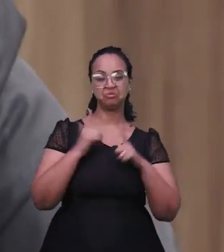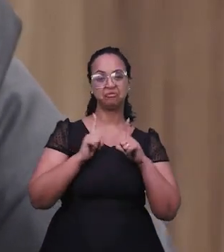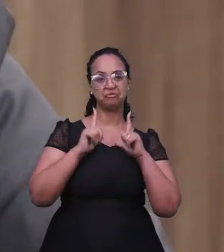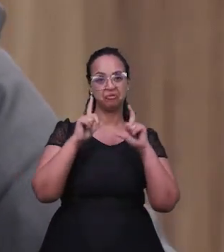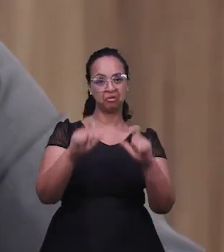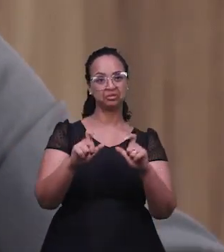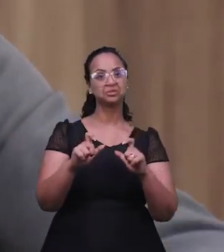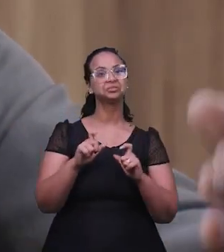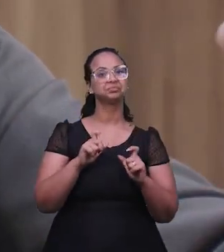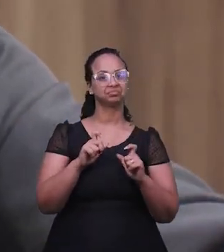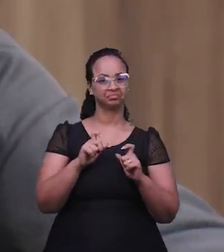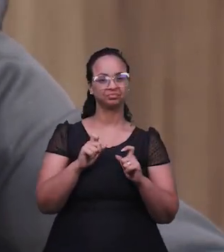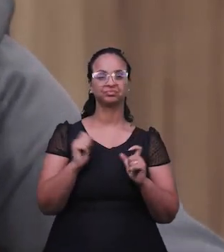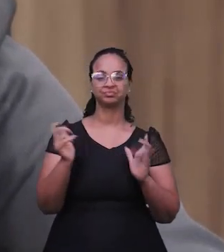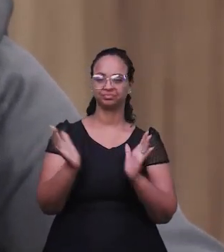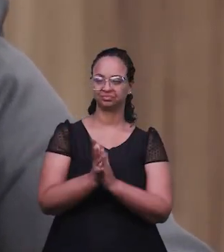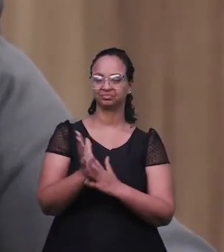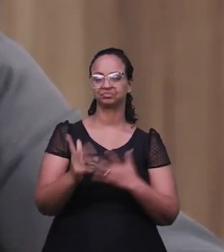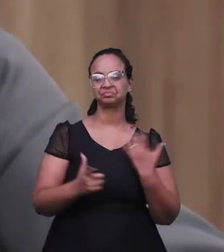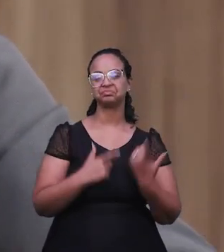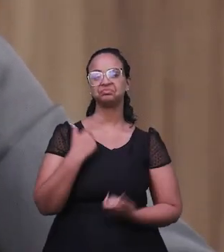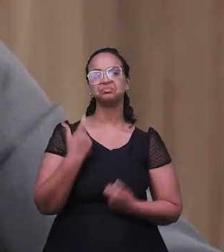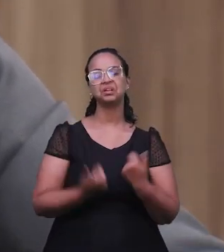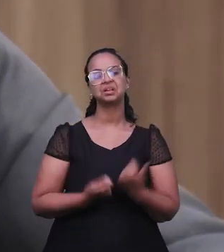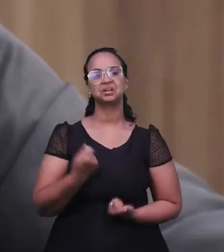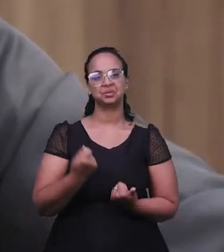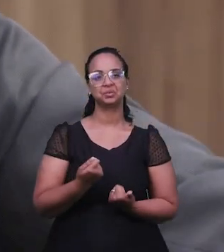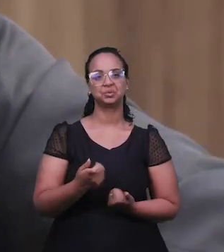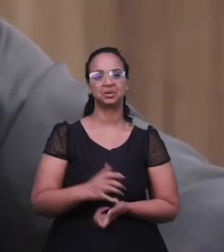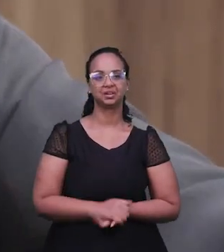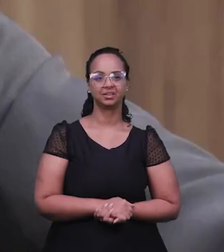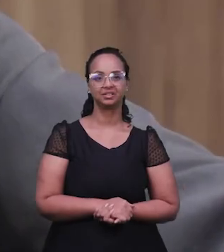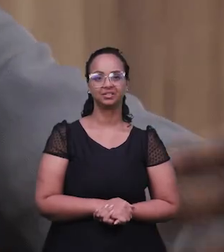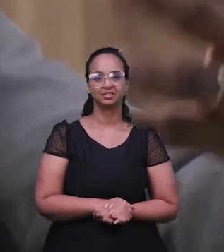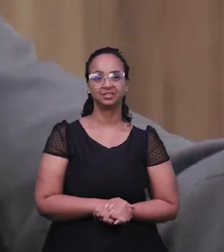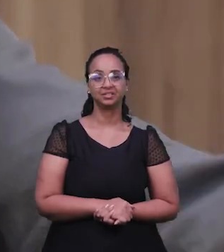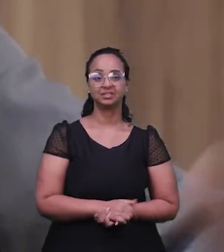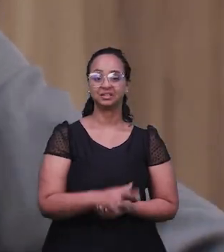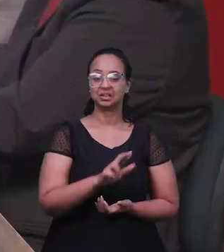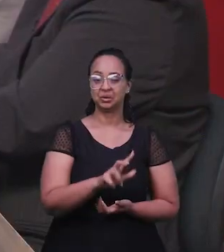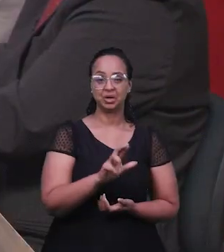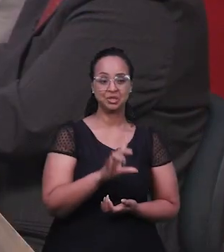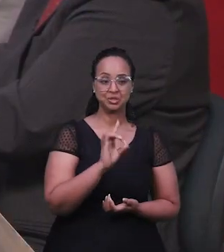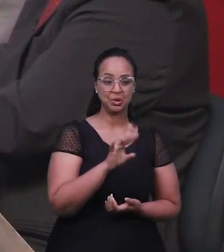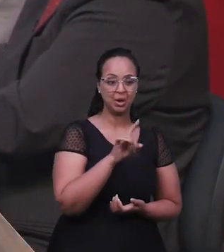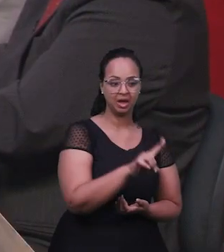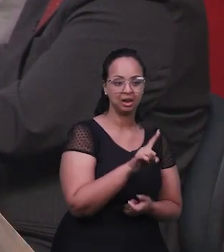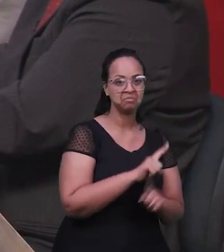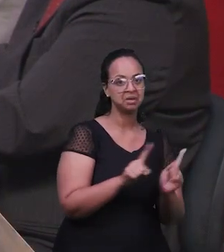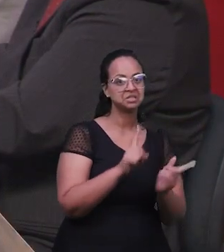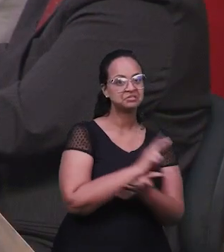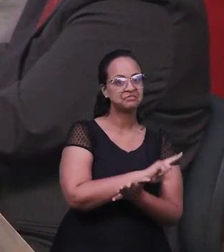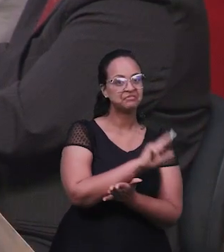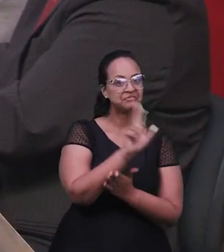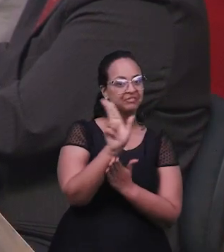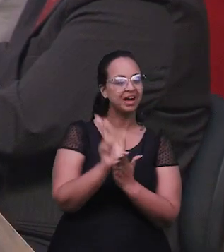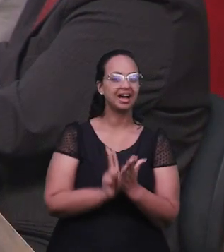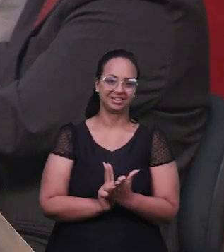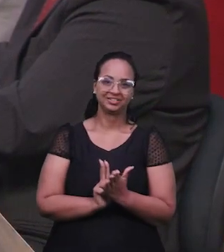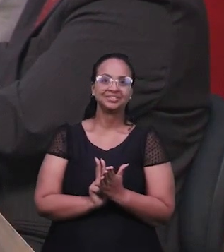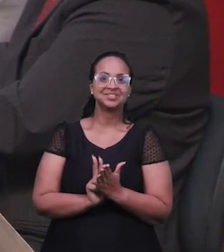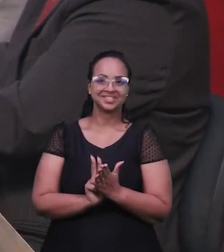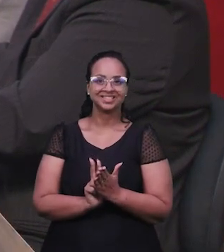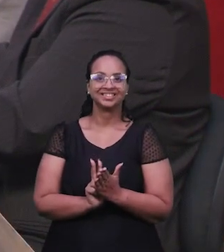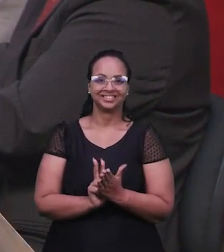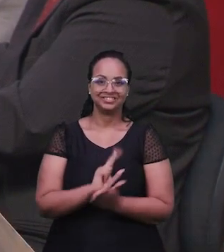para nós, e o nome do Senhor foi glorificado. Não só ela, mas são vários, né? Não vamos contar tudo aqui. O 0800 é mais